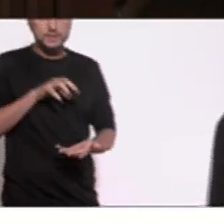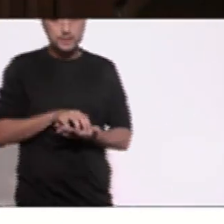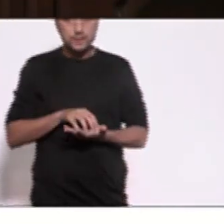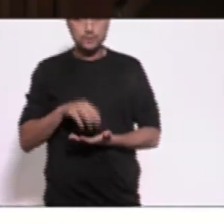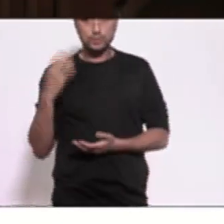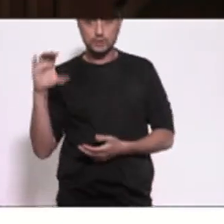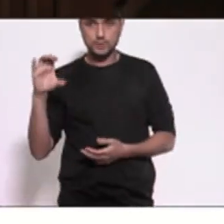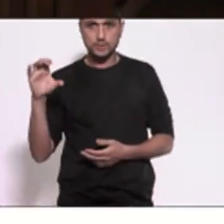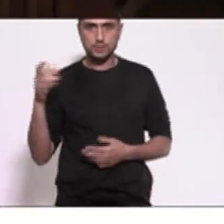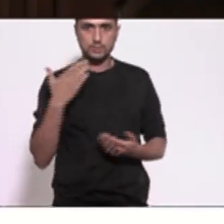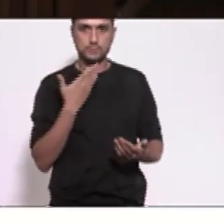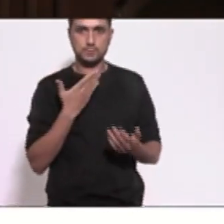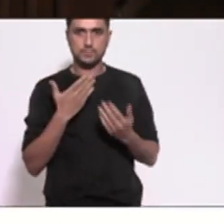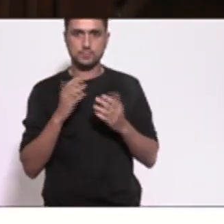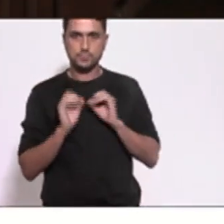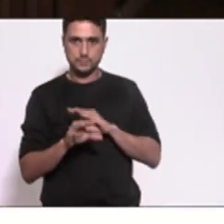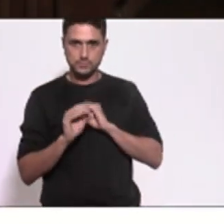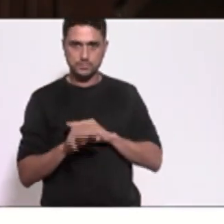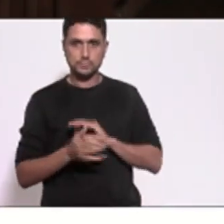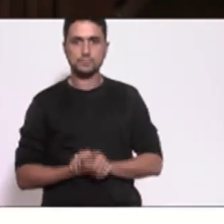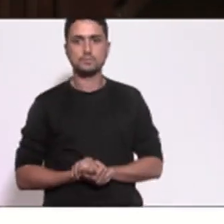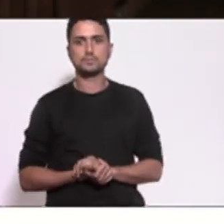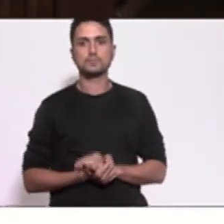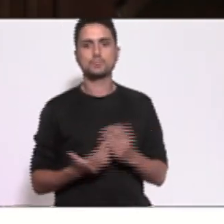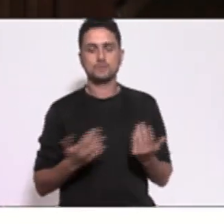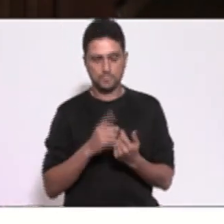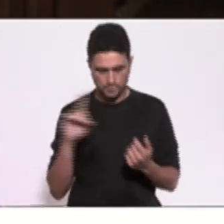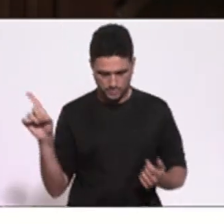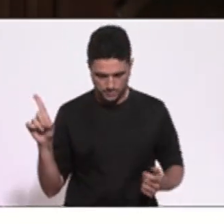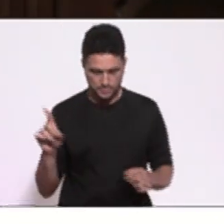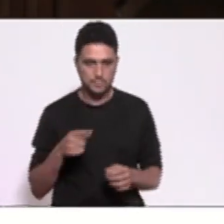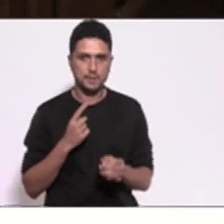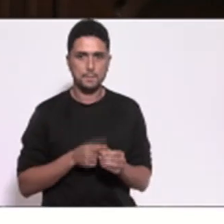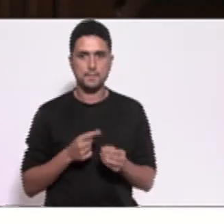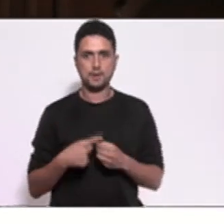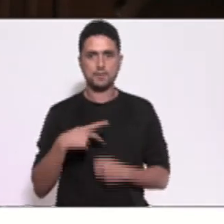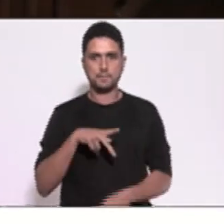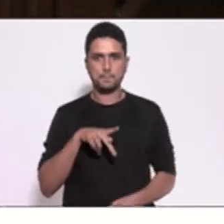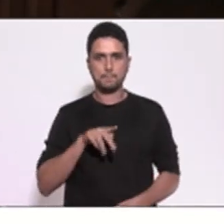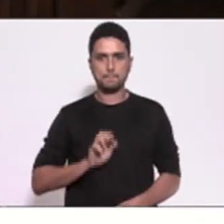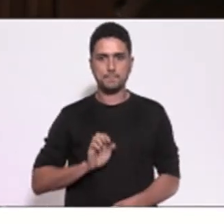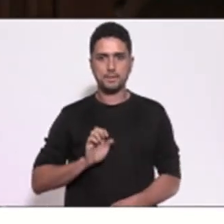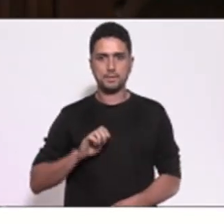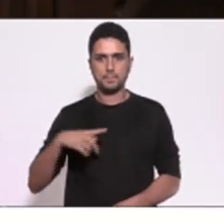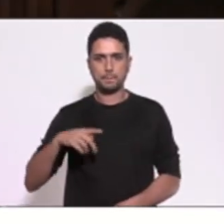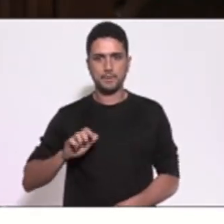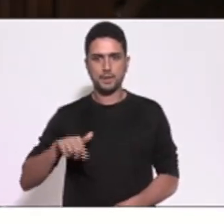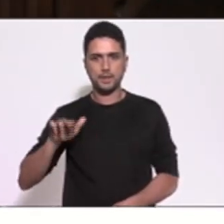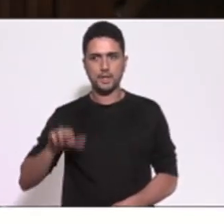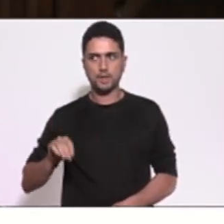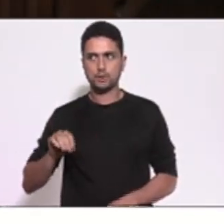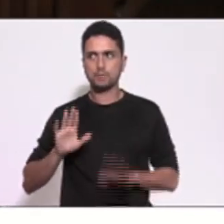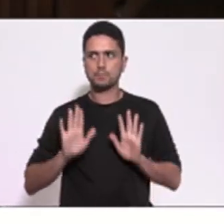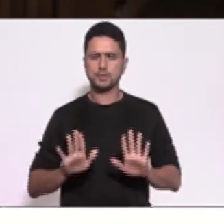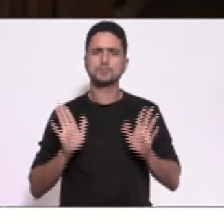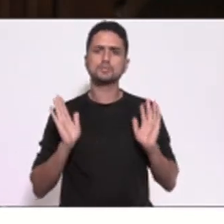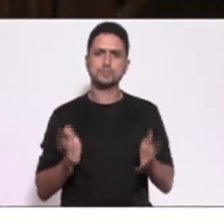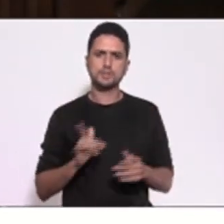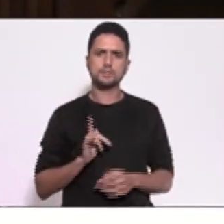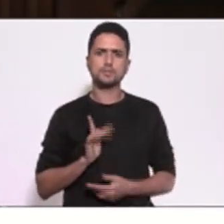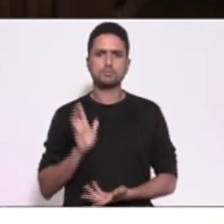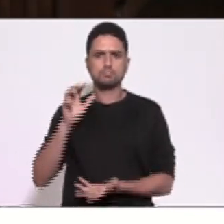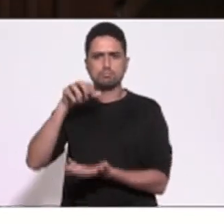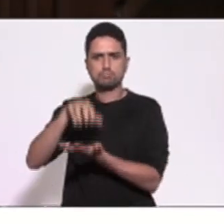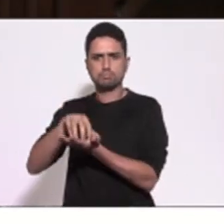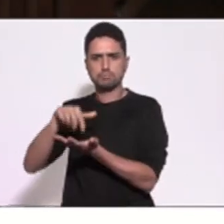hoje localizado no bairro do Pé Pequeno, mas que já teve a sua sede